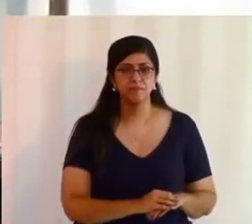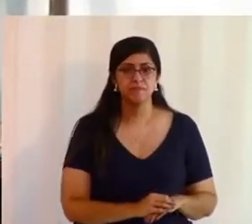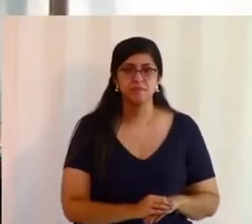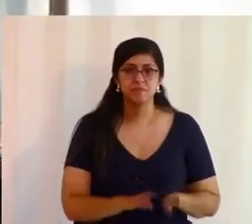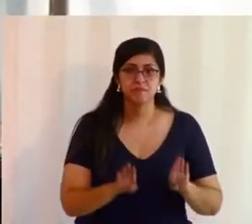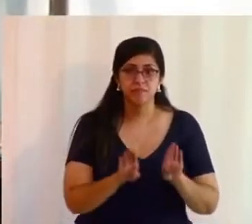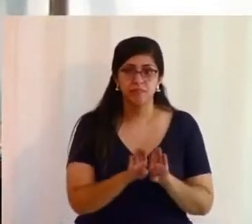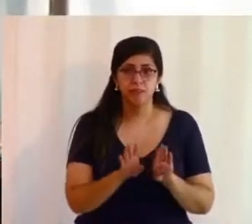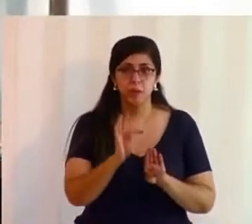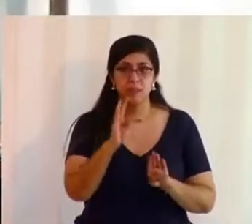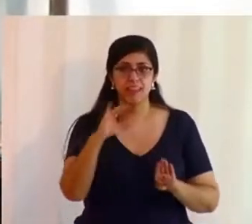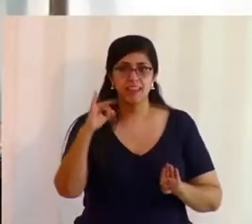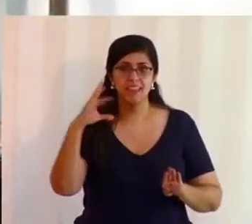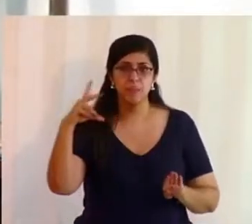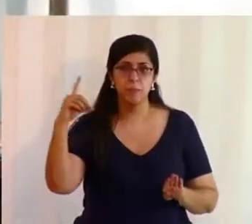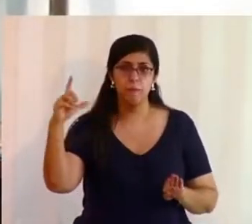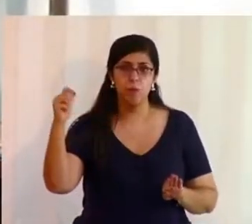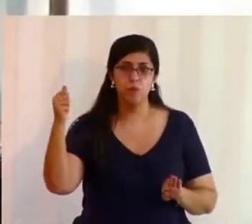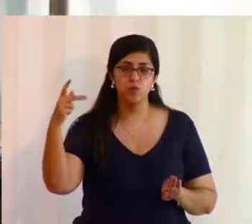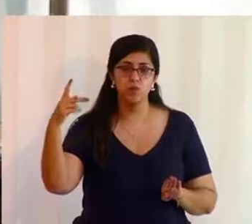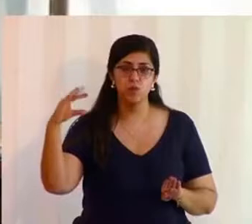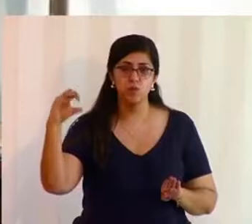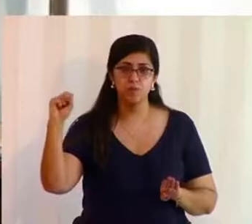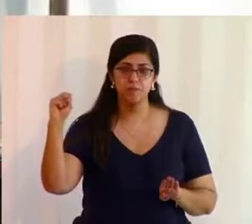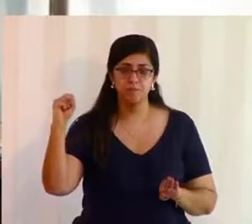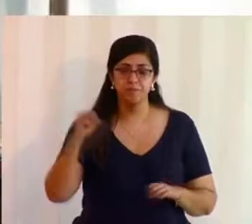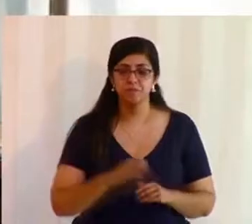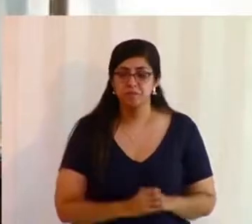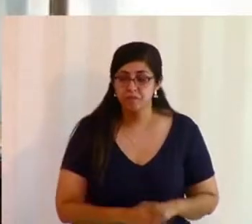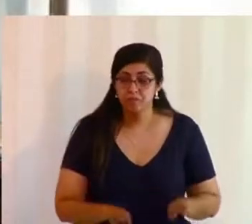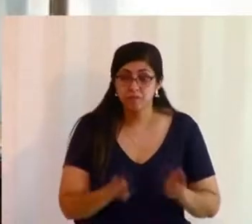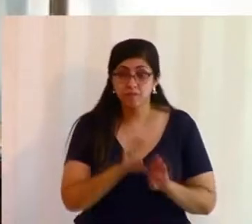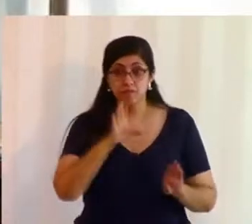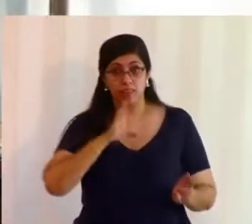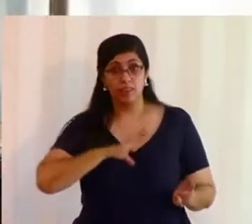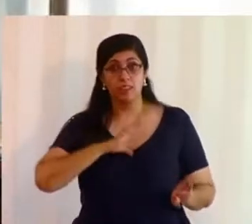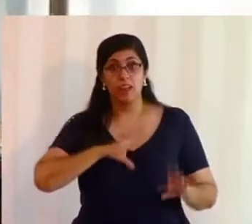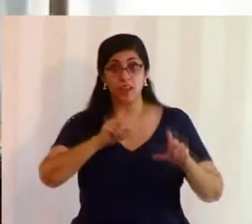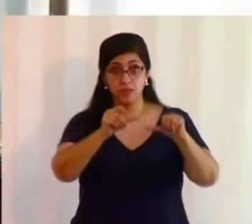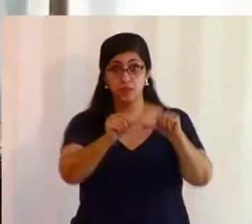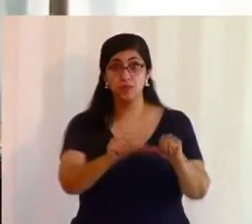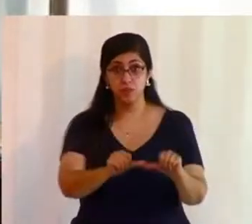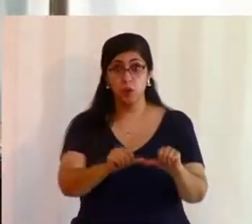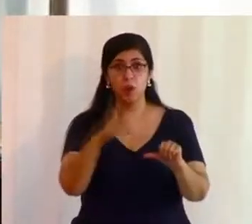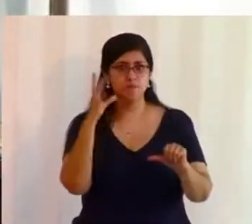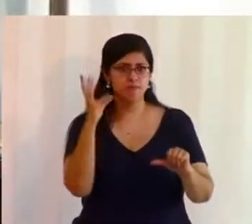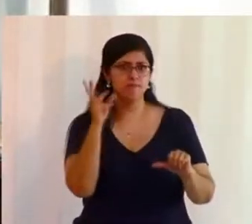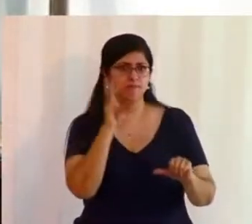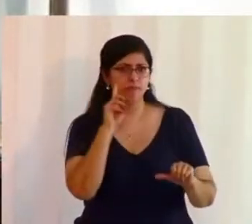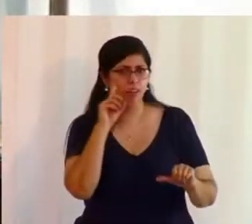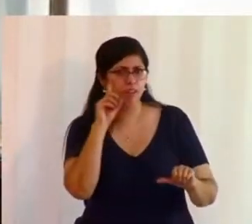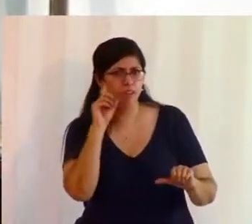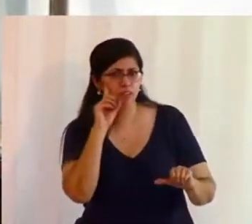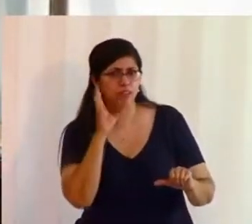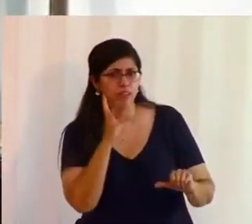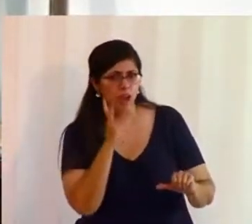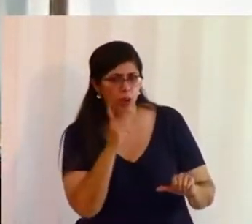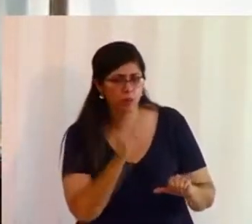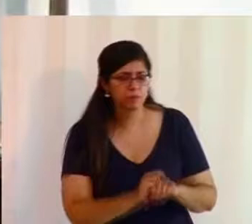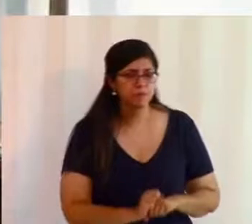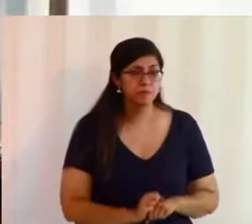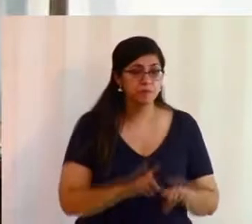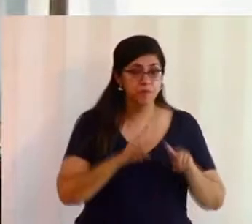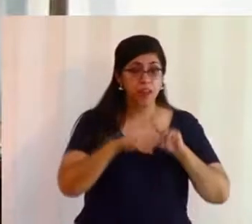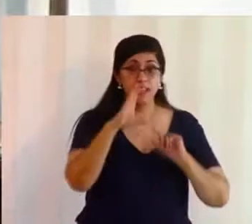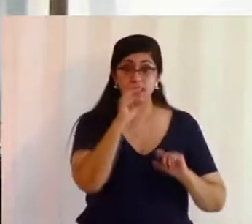distrito e colônia. Nessa cidade permanecemos alguns dias. No sábado saímos da cidade para